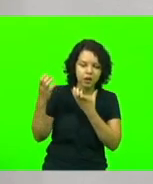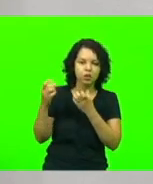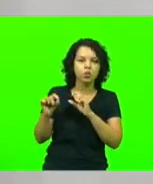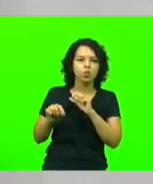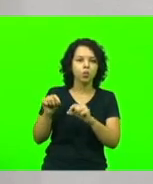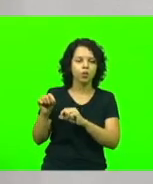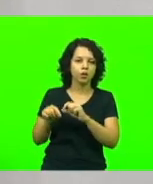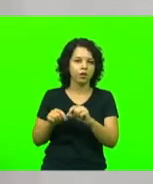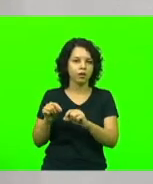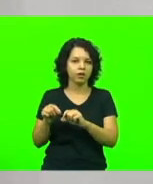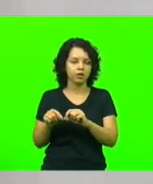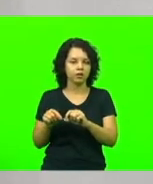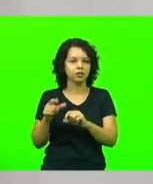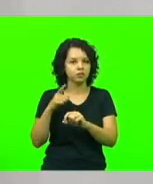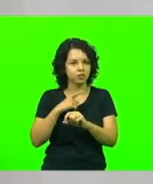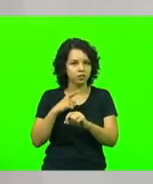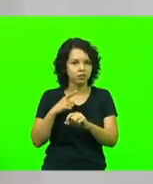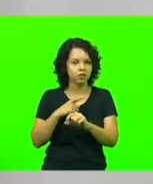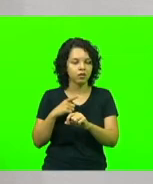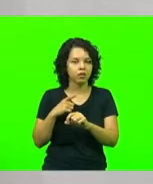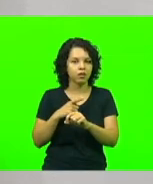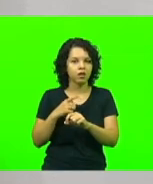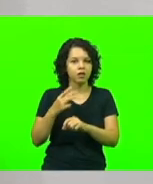Nós temos, quem produz milho, menos